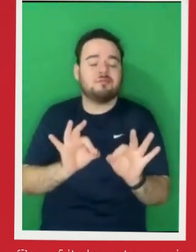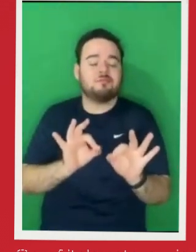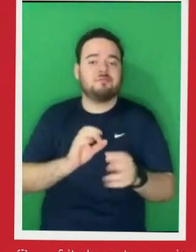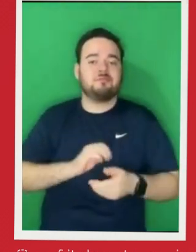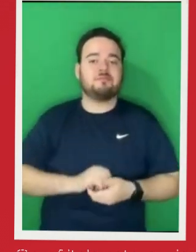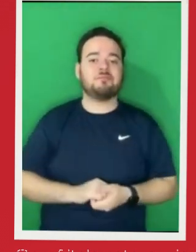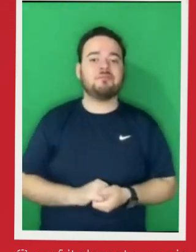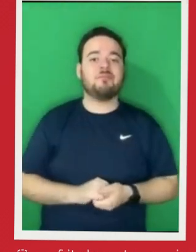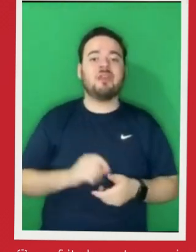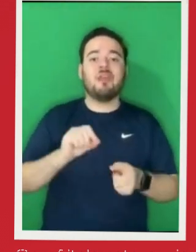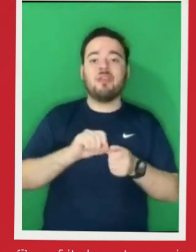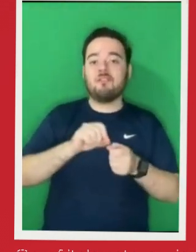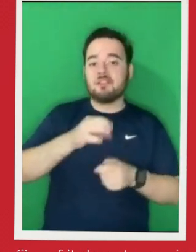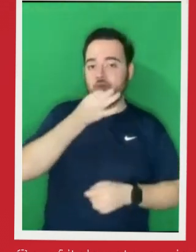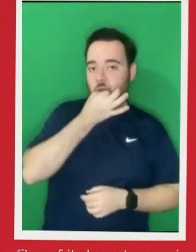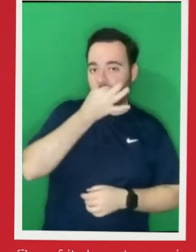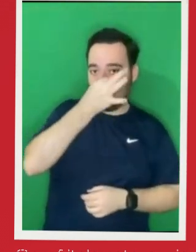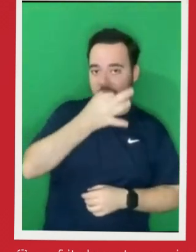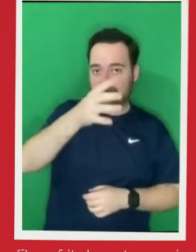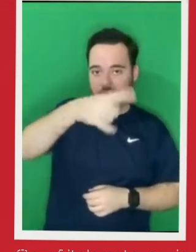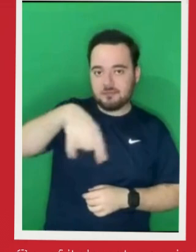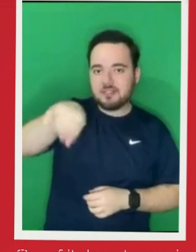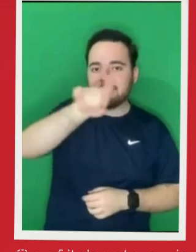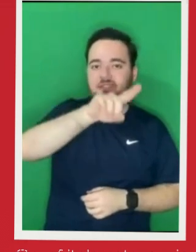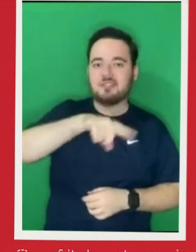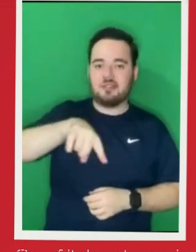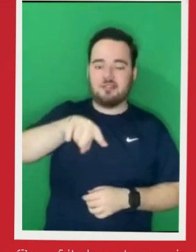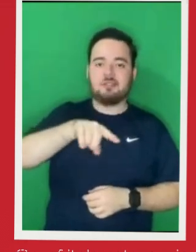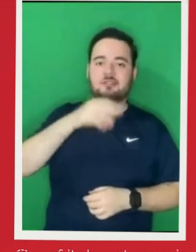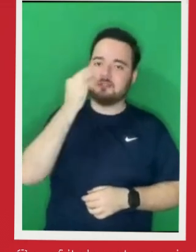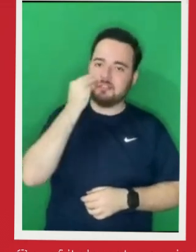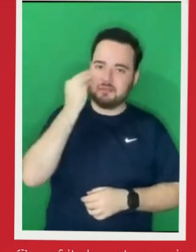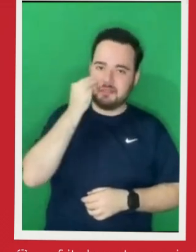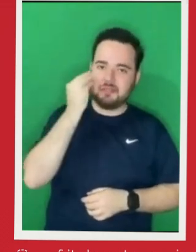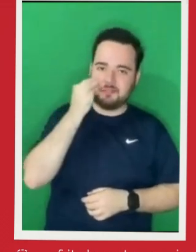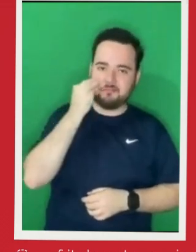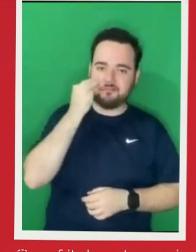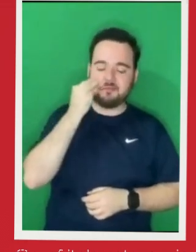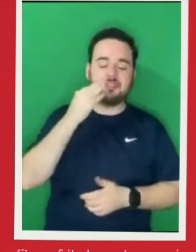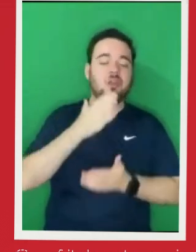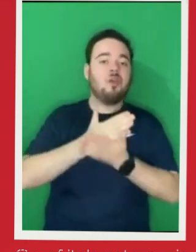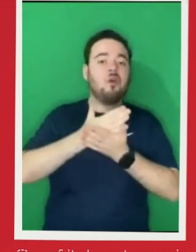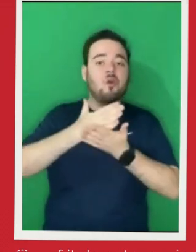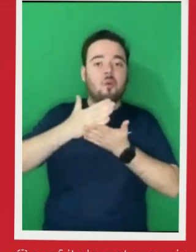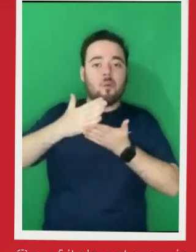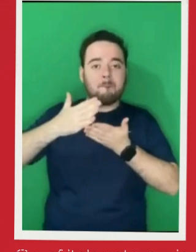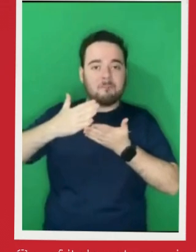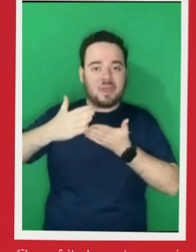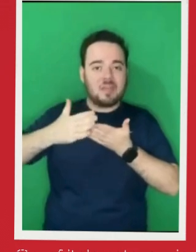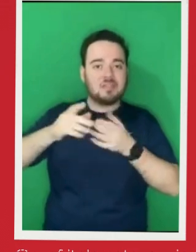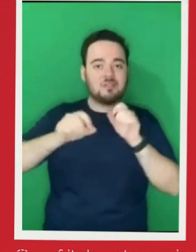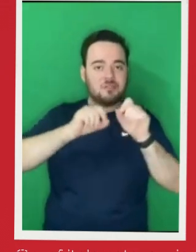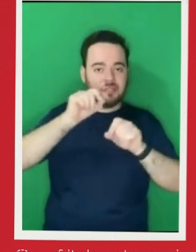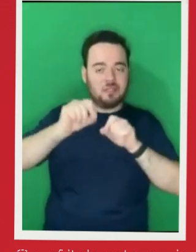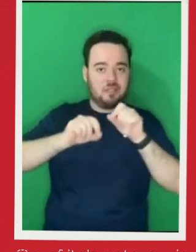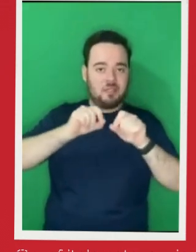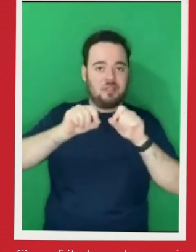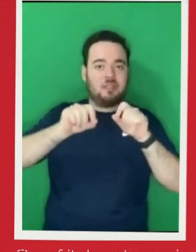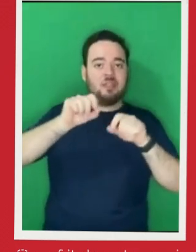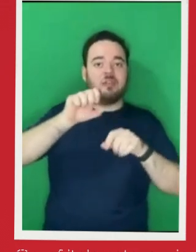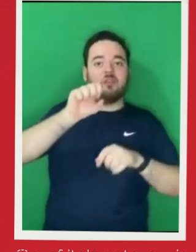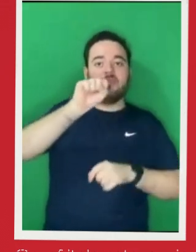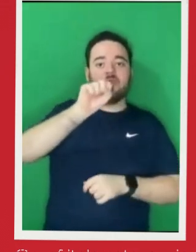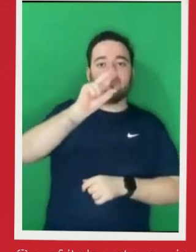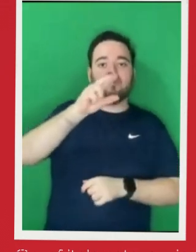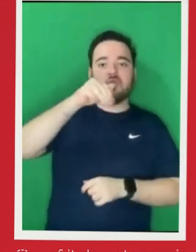um determinado capítulo. Eu faço uma sugestão para você testar. Começa trabalhando um